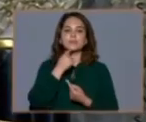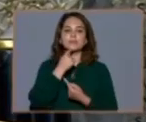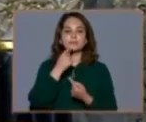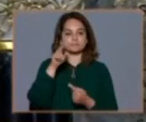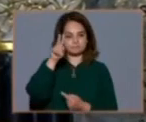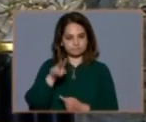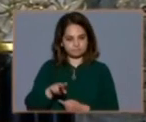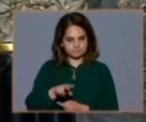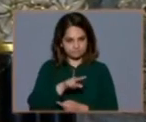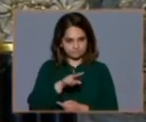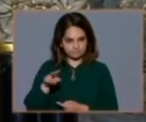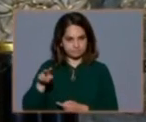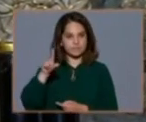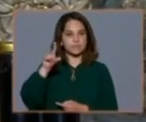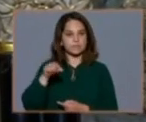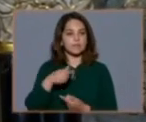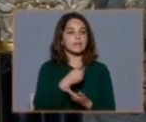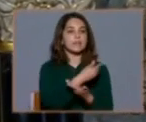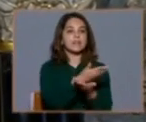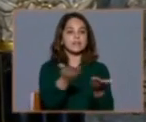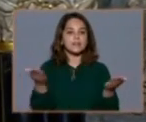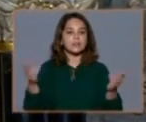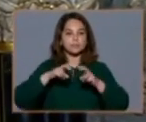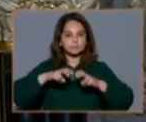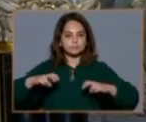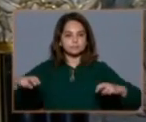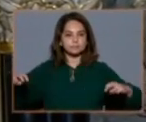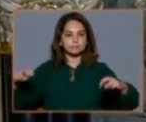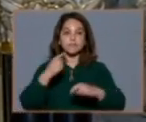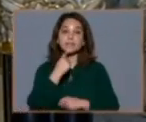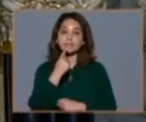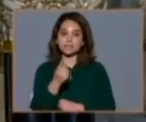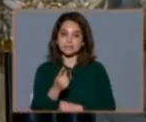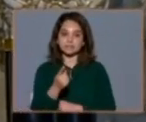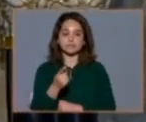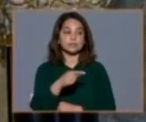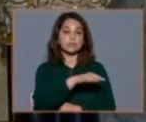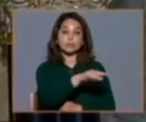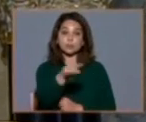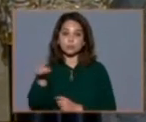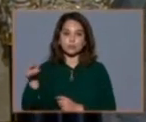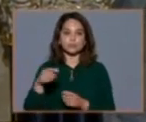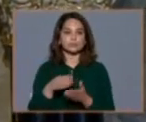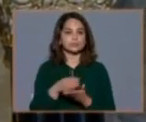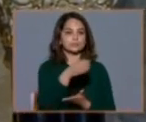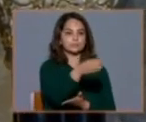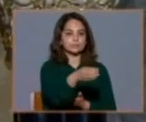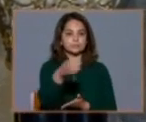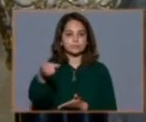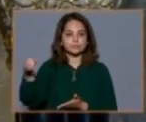abençoou-o e deu aos seus discípulos, dizendo: Tomai todos e